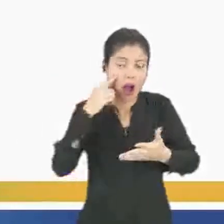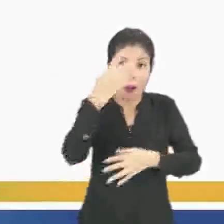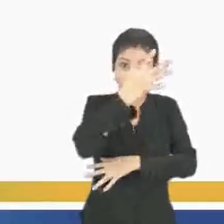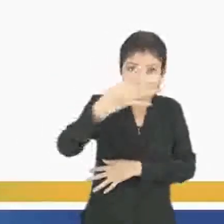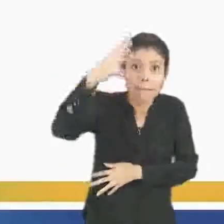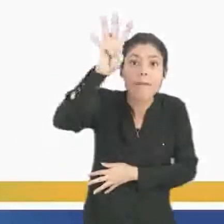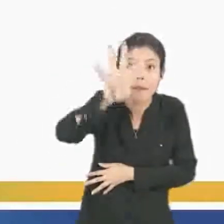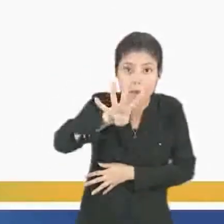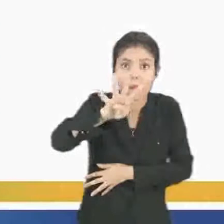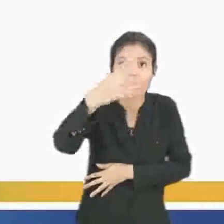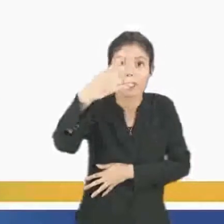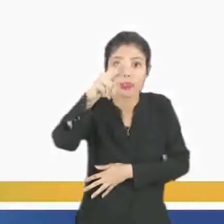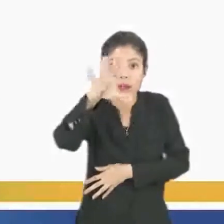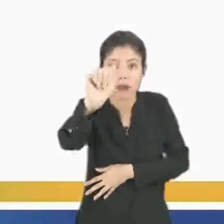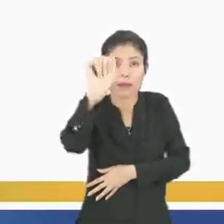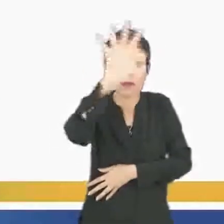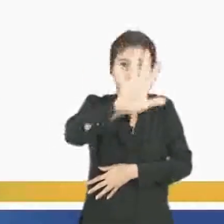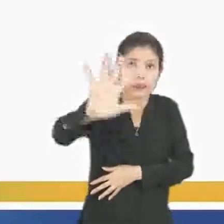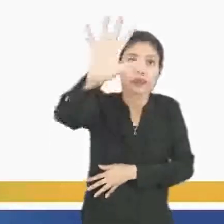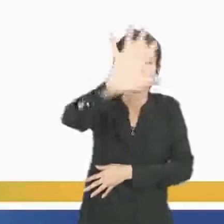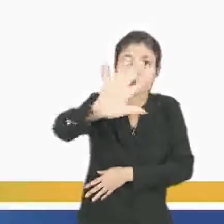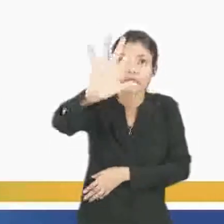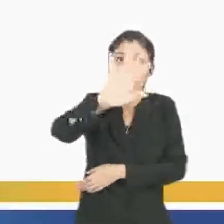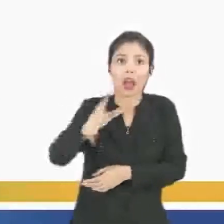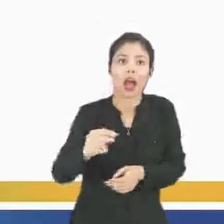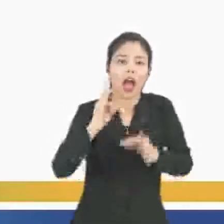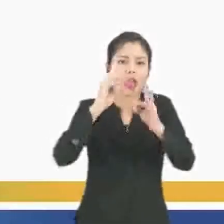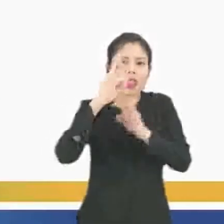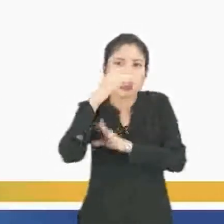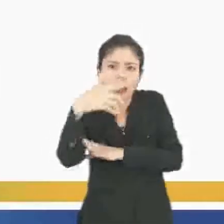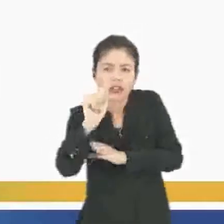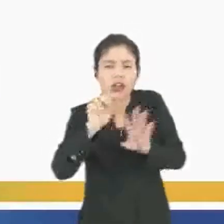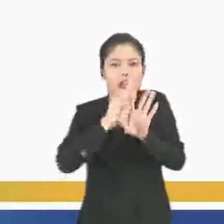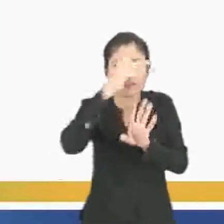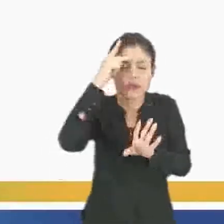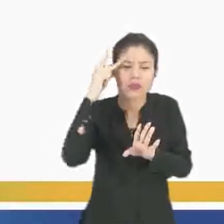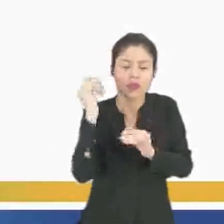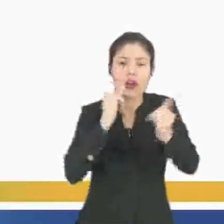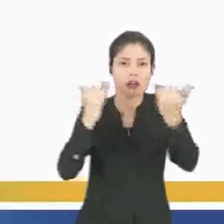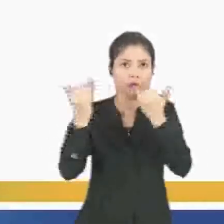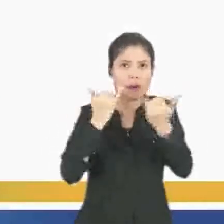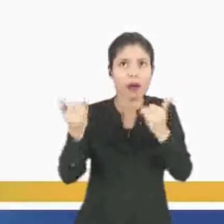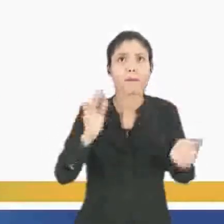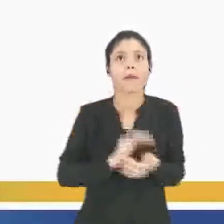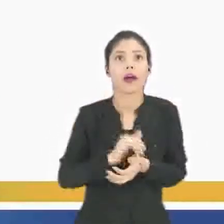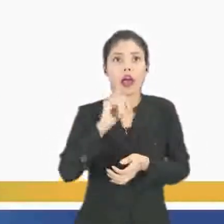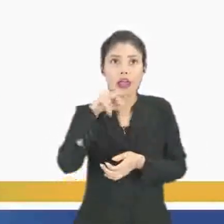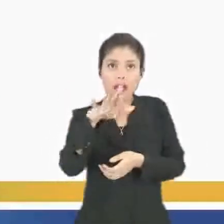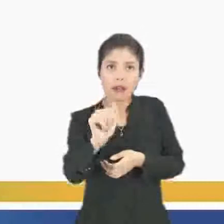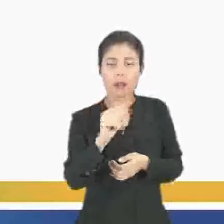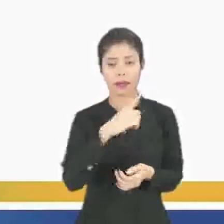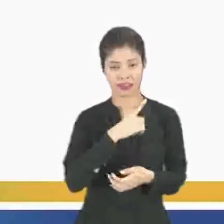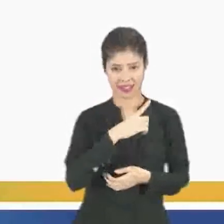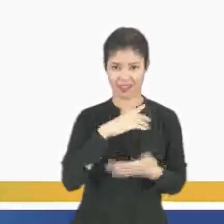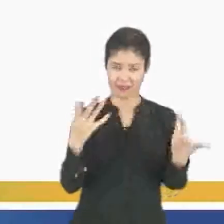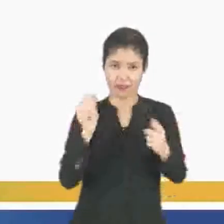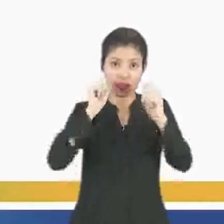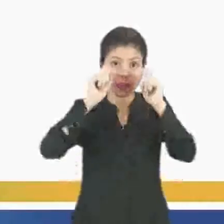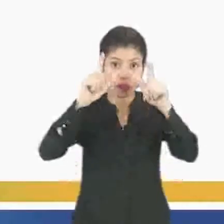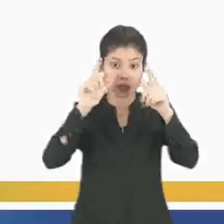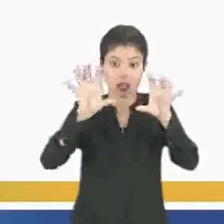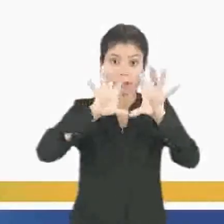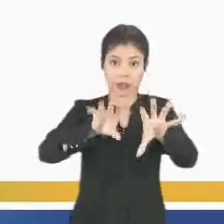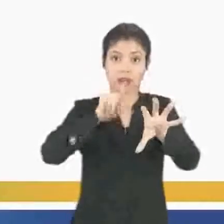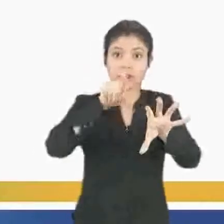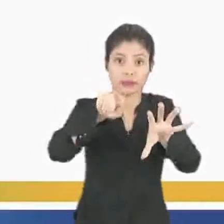mapa, a taxa das pessoas em ocupações informais nas grandes regiões do Brasil. Observem que